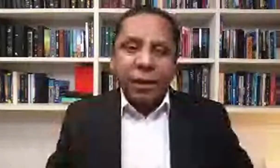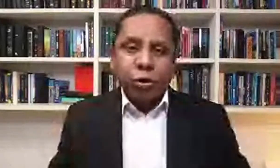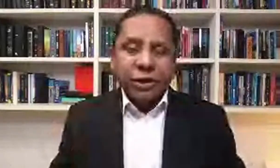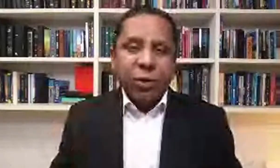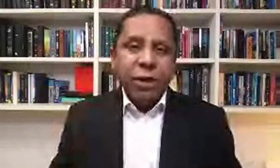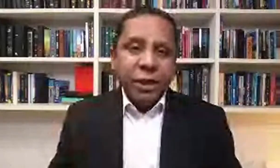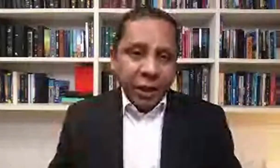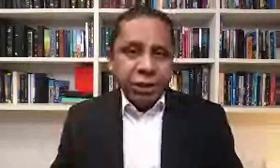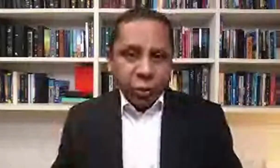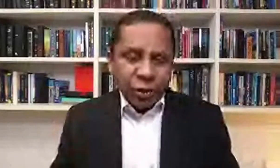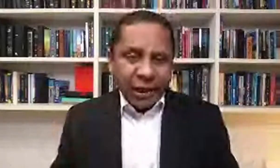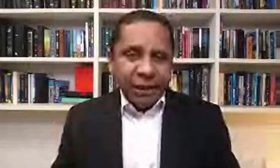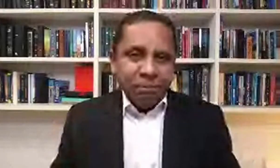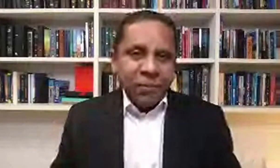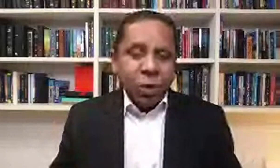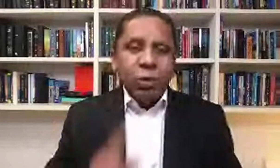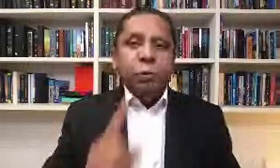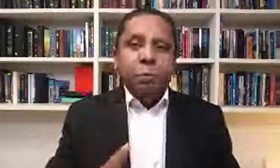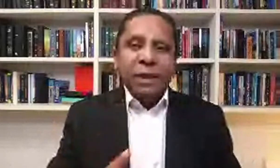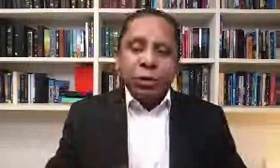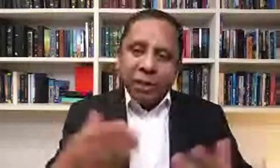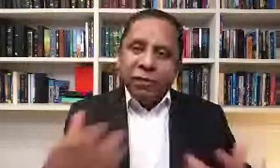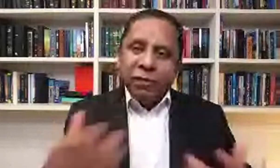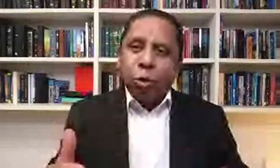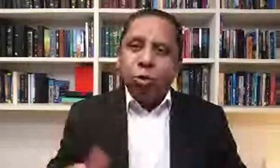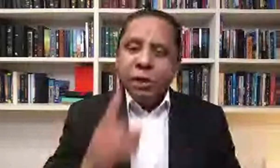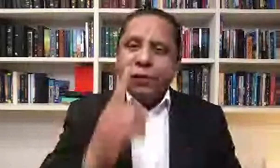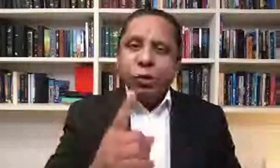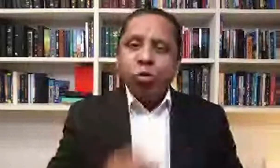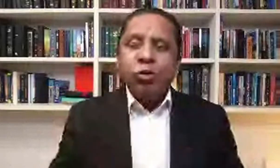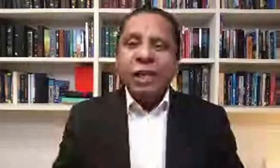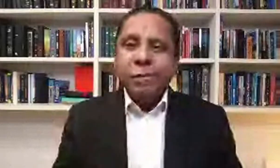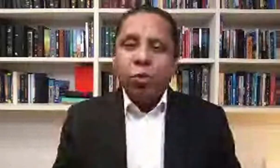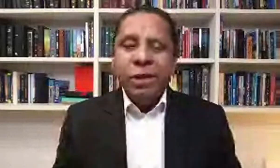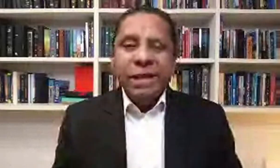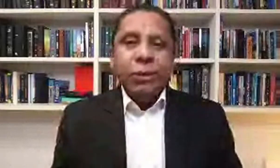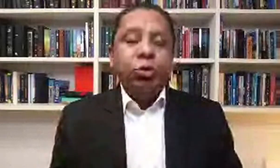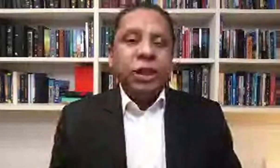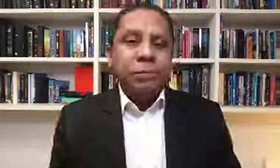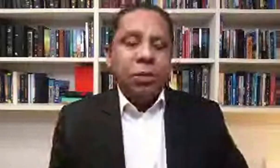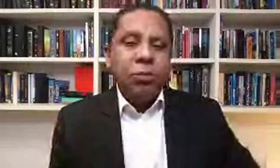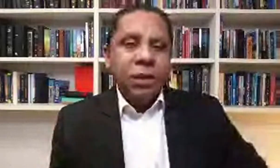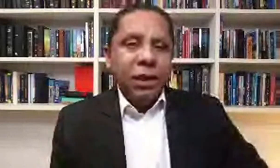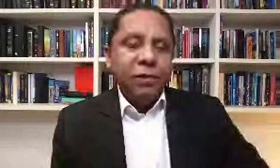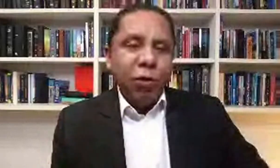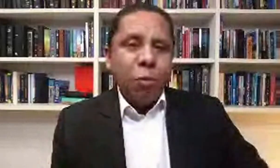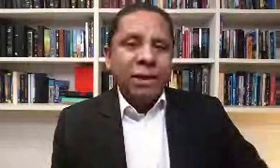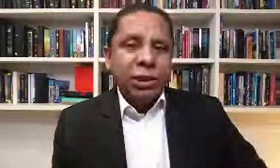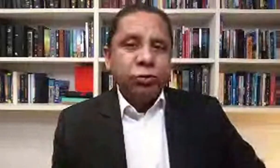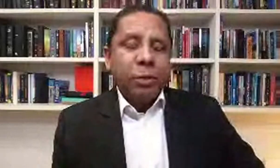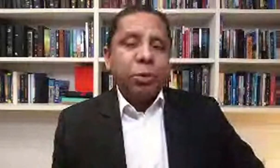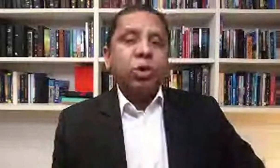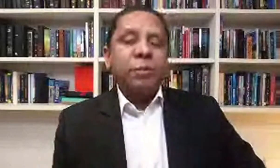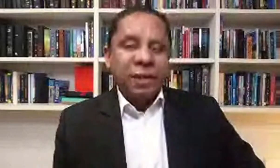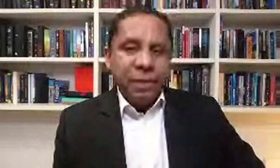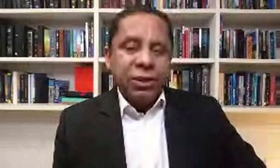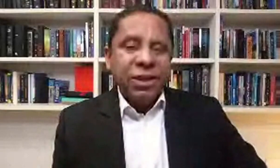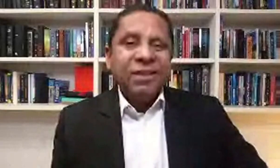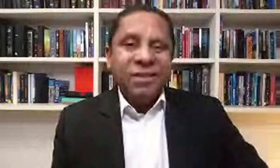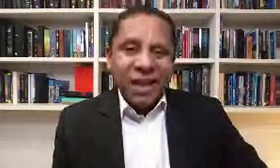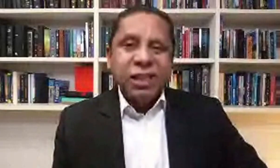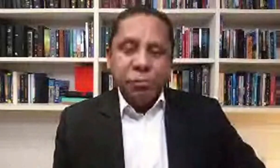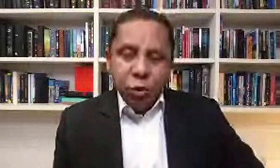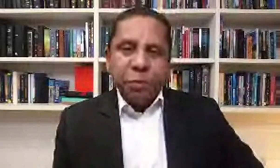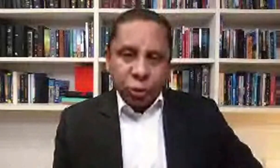movimento pentecostal em Jerusalém. Quando Pedro se levantou, fez um sermão e no sermão levou ao batismo